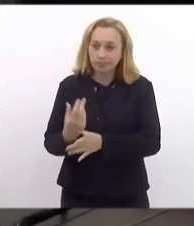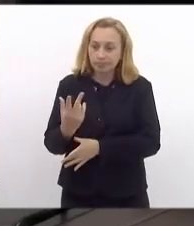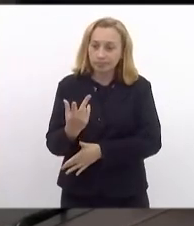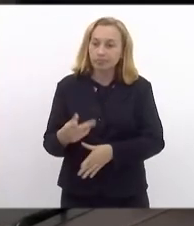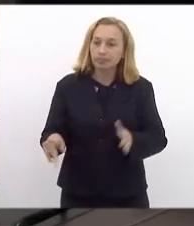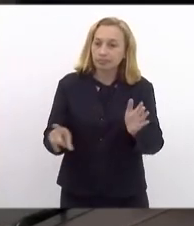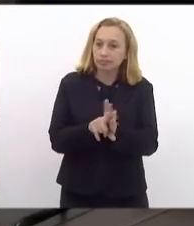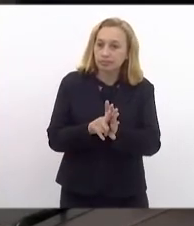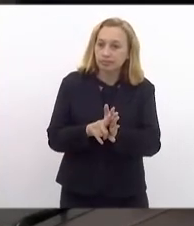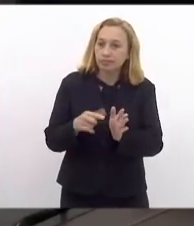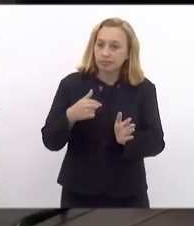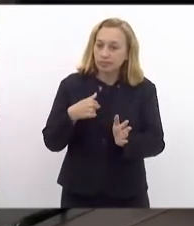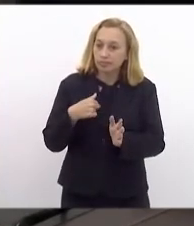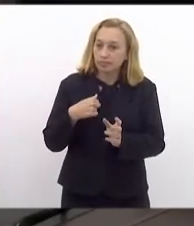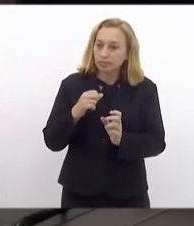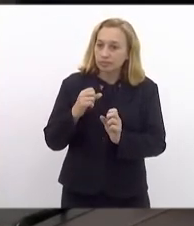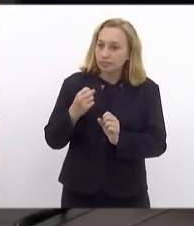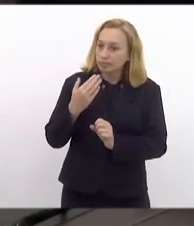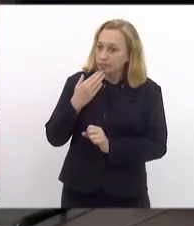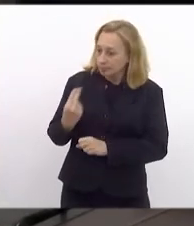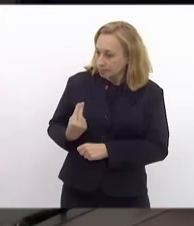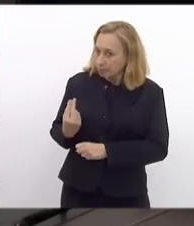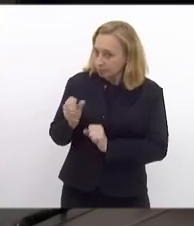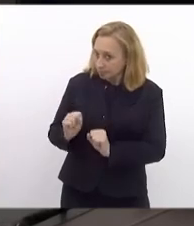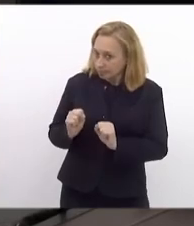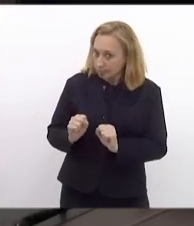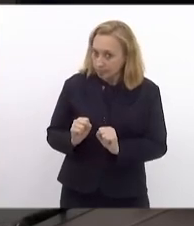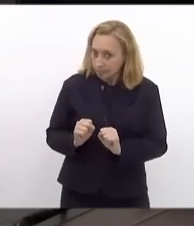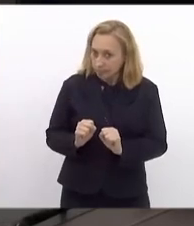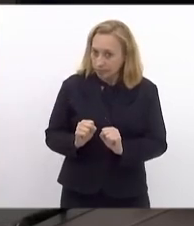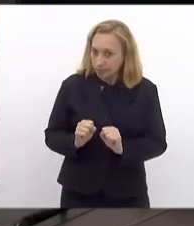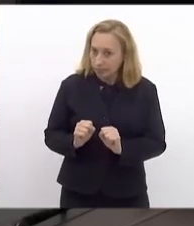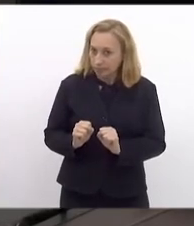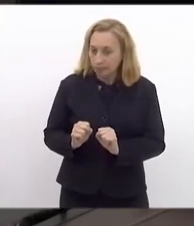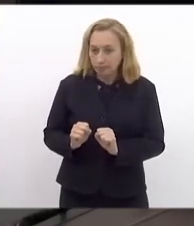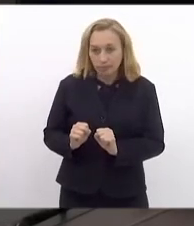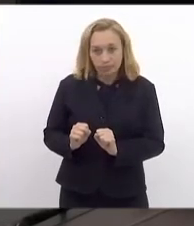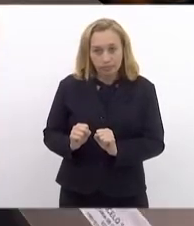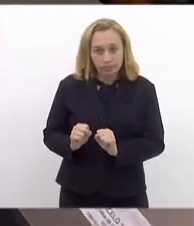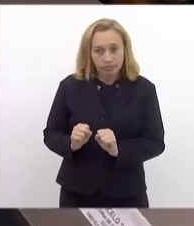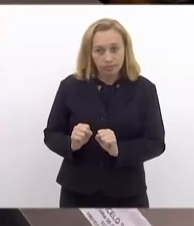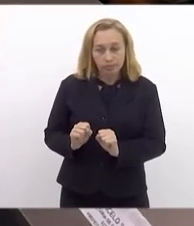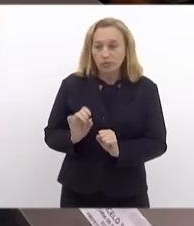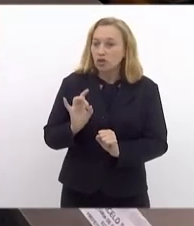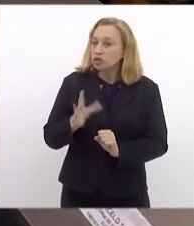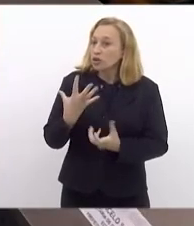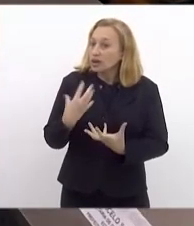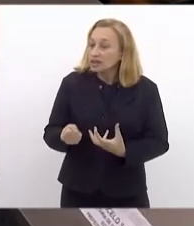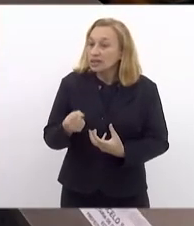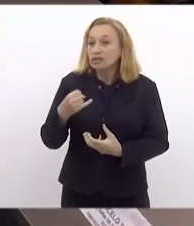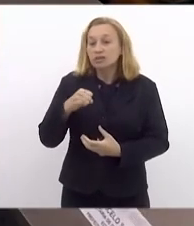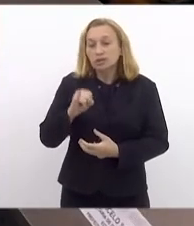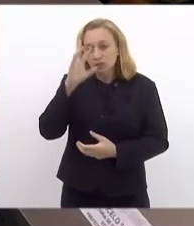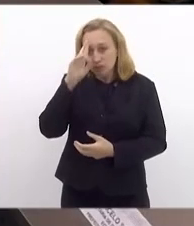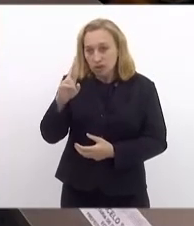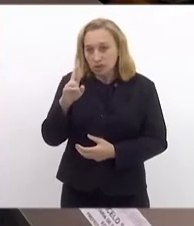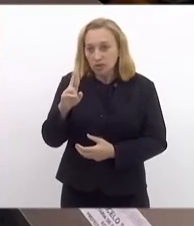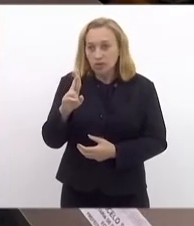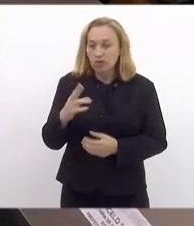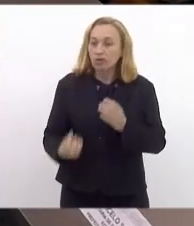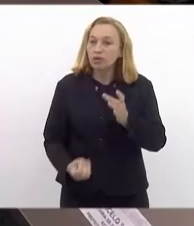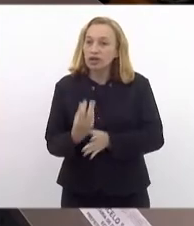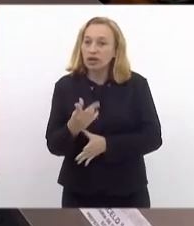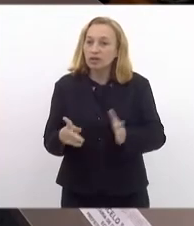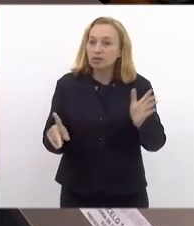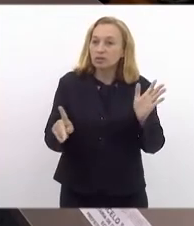eu quero ser cultura pode ser o senhor senhora ou não não eu só sei se você for ou eu sou